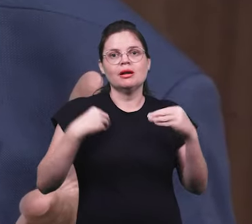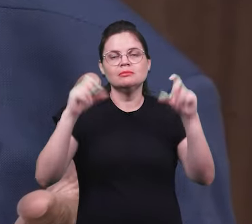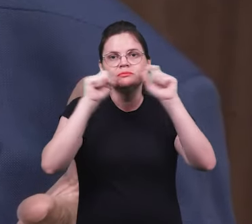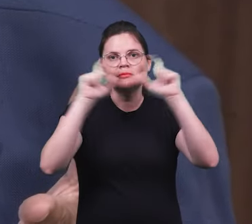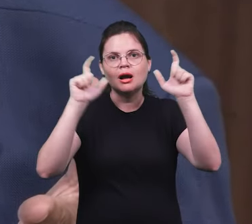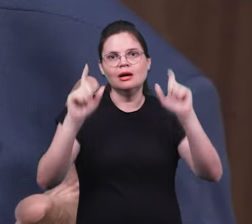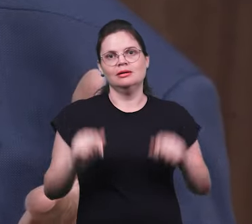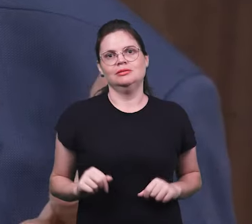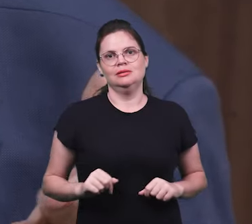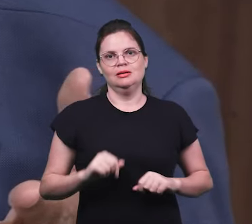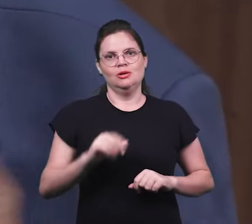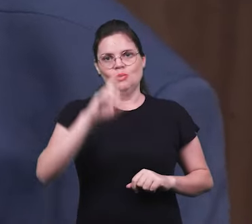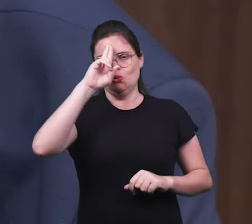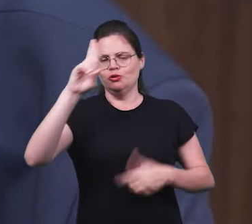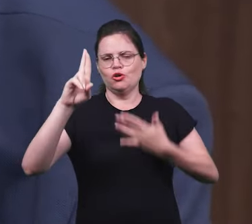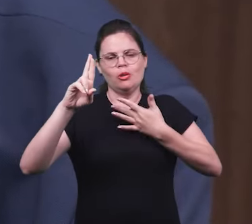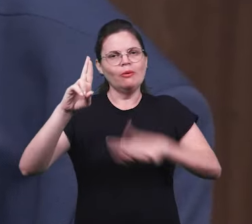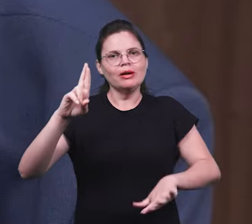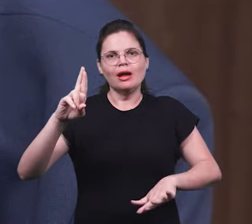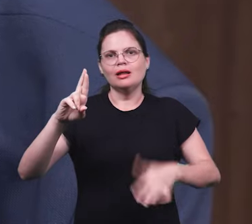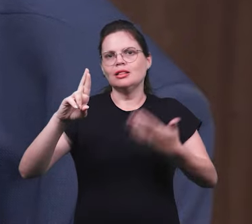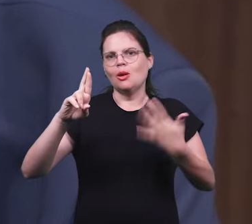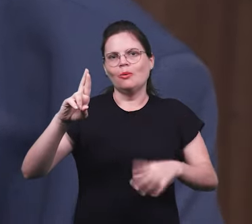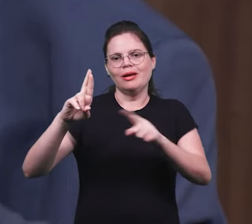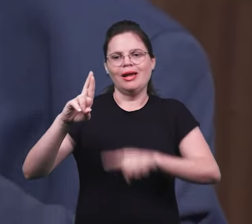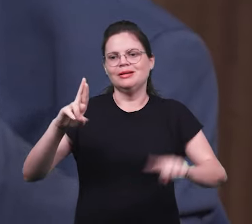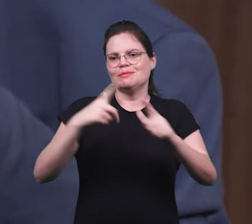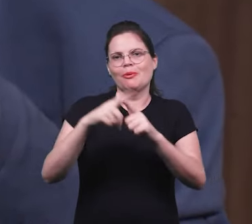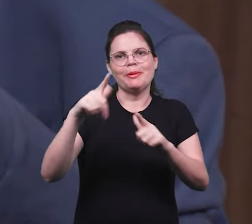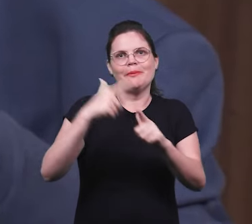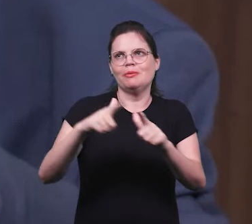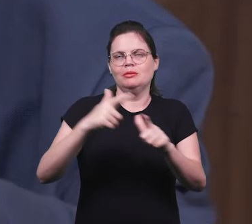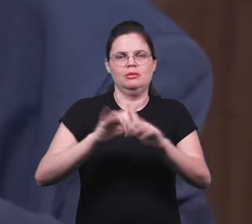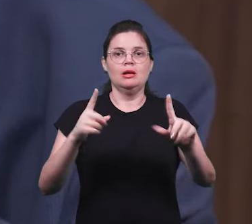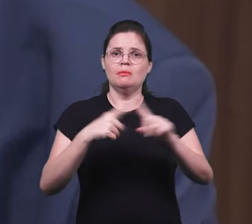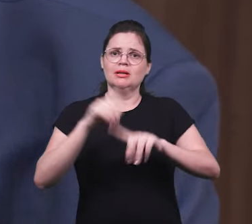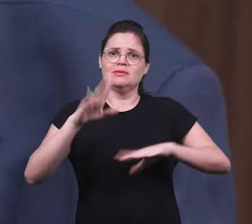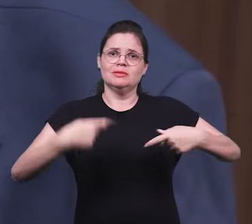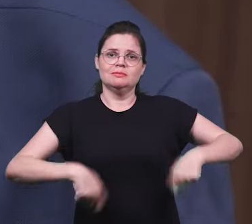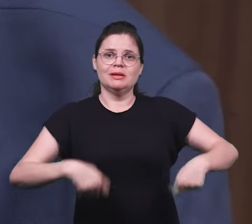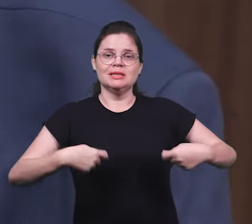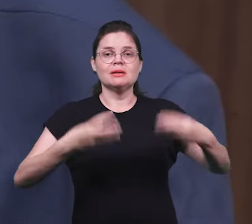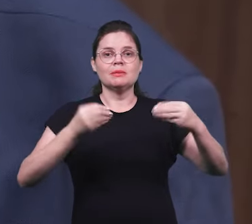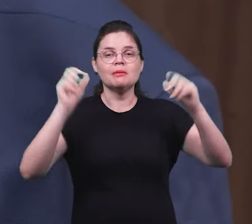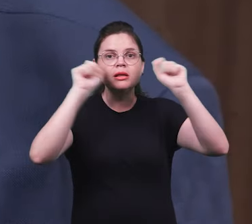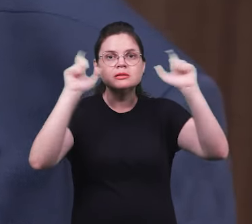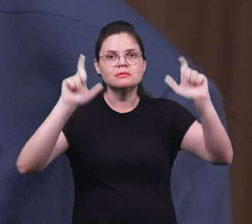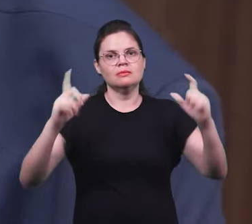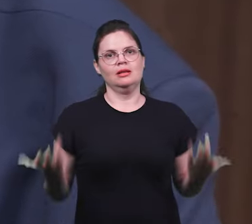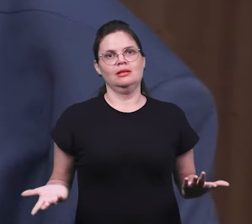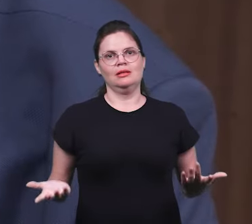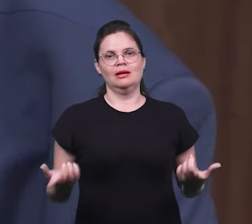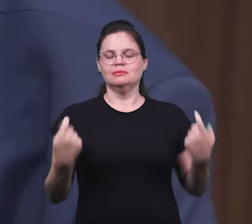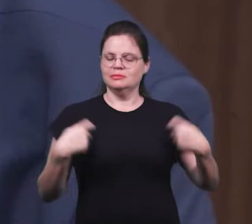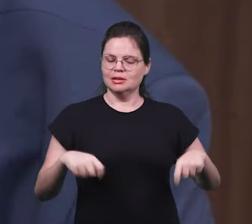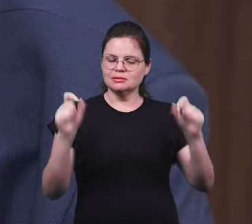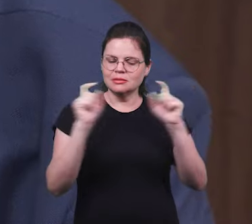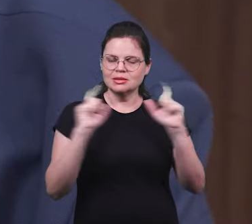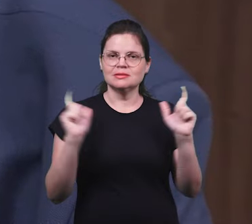está tão pesado que só um terremoto para acordar mesmo. Está tão enfronhado desse mundo aí que é só terremoto mesmo. O texto diz que